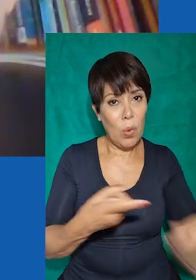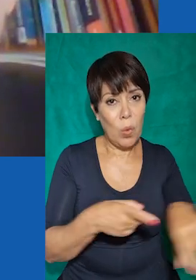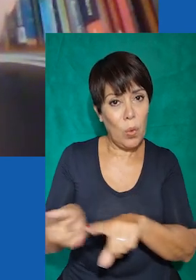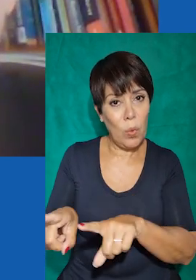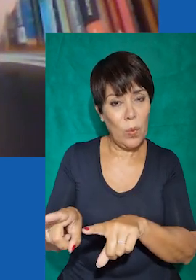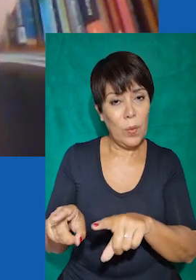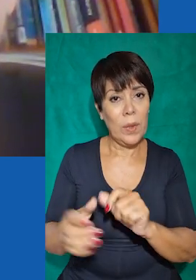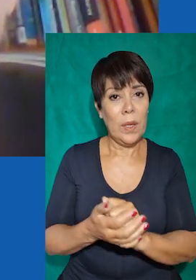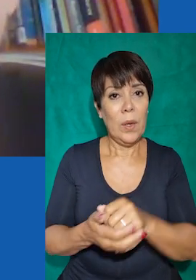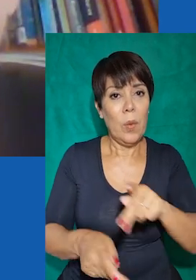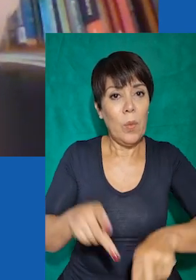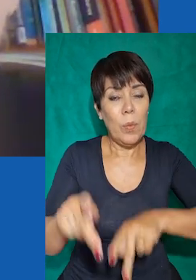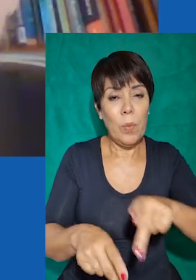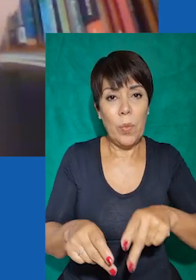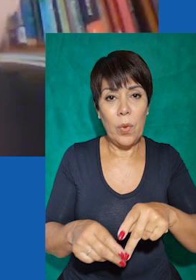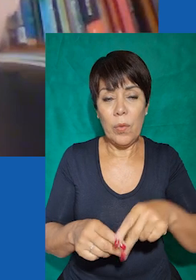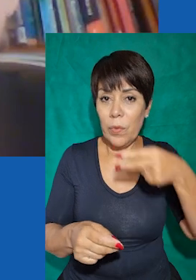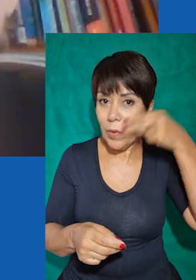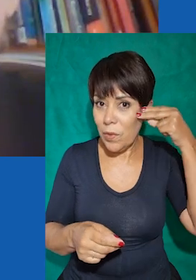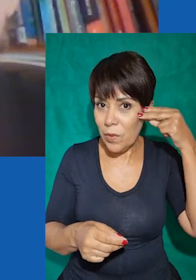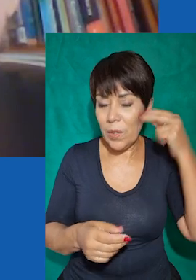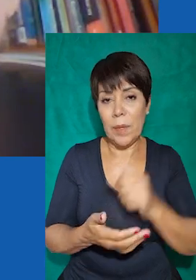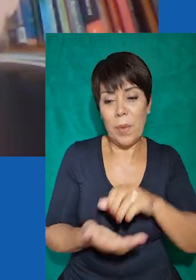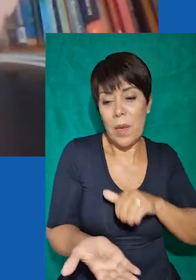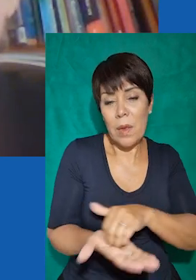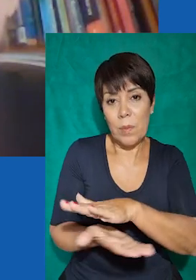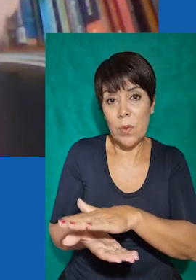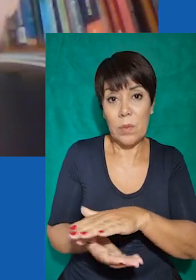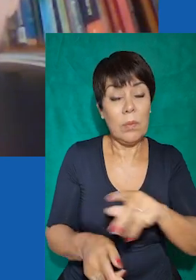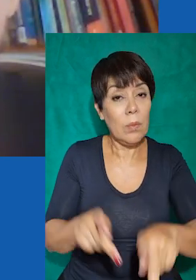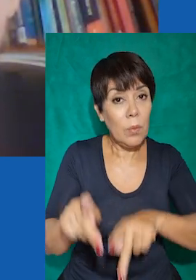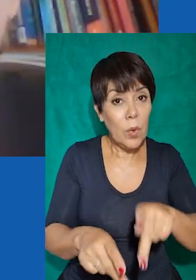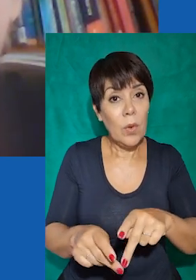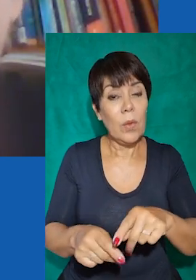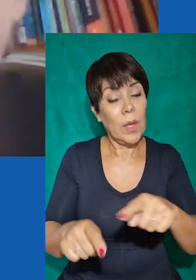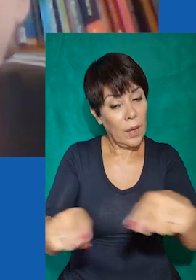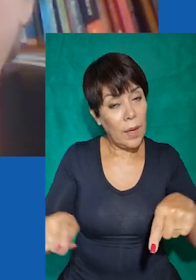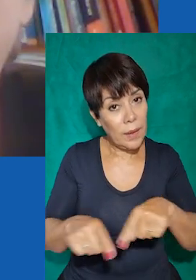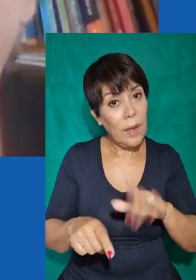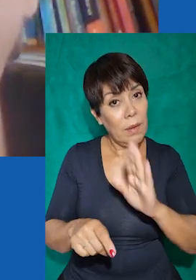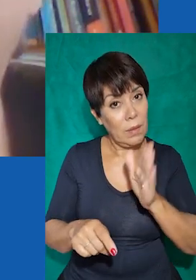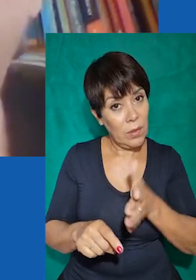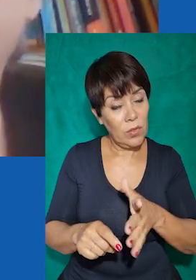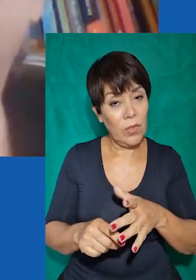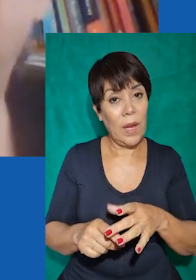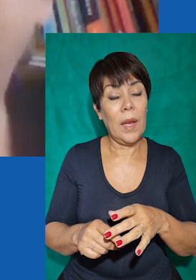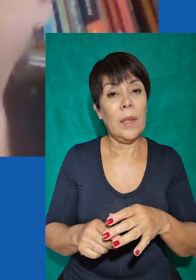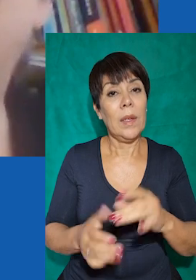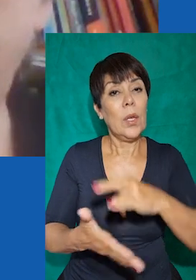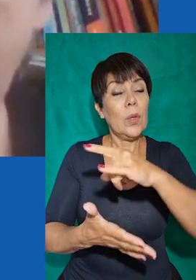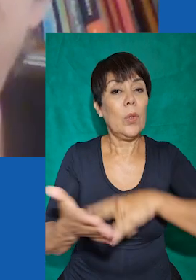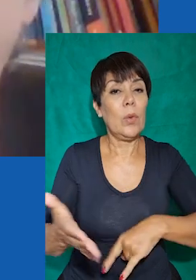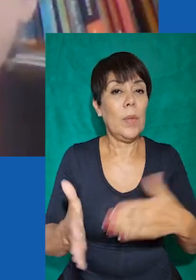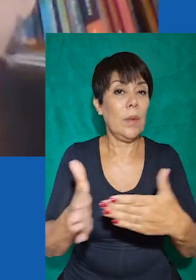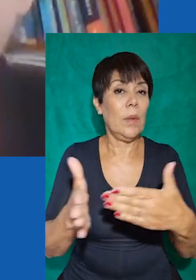essa investida para desalojar esses indígenas cuja terra tinha acabado de ser reconhecida